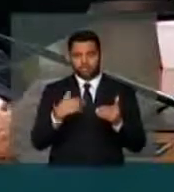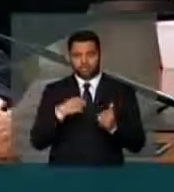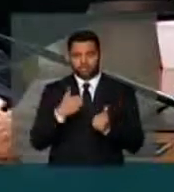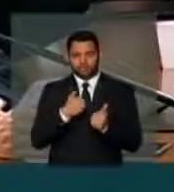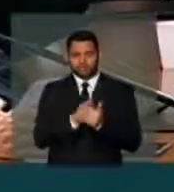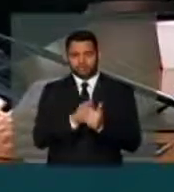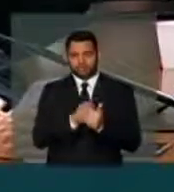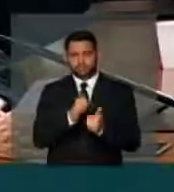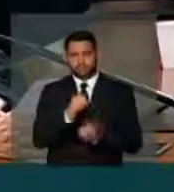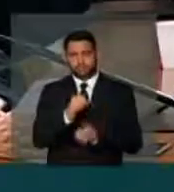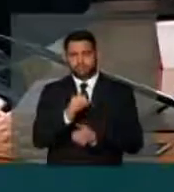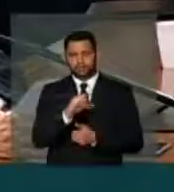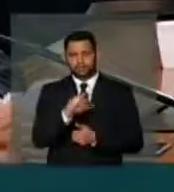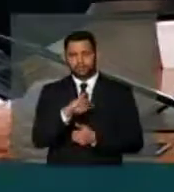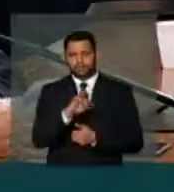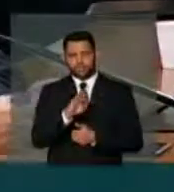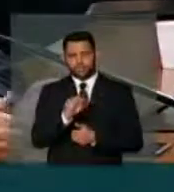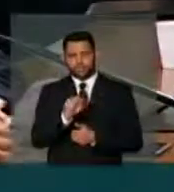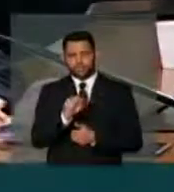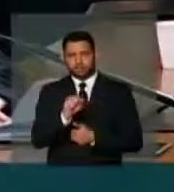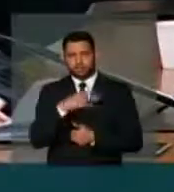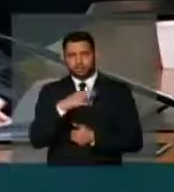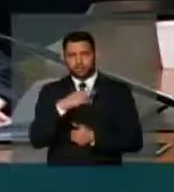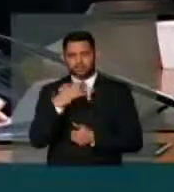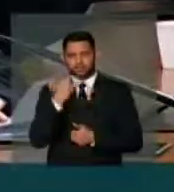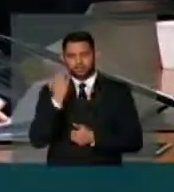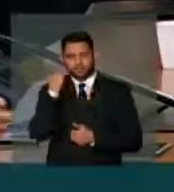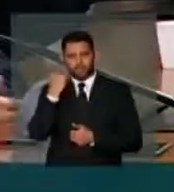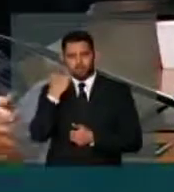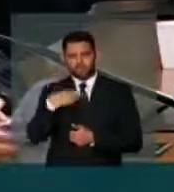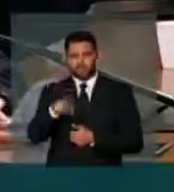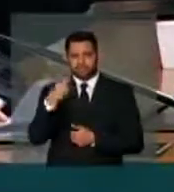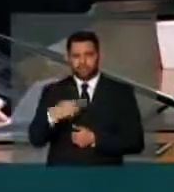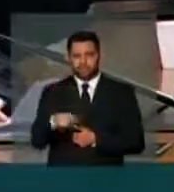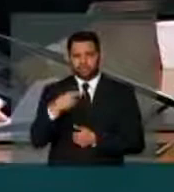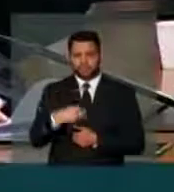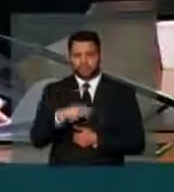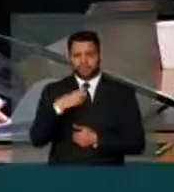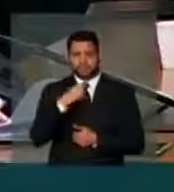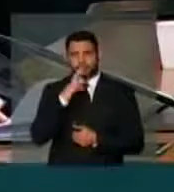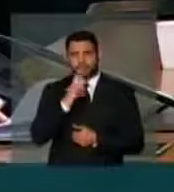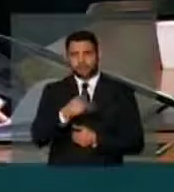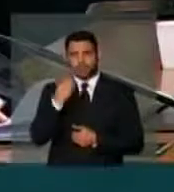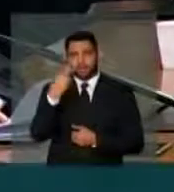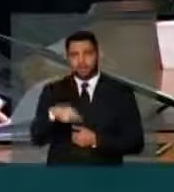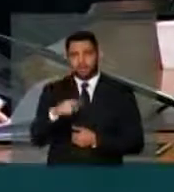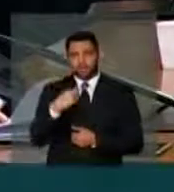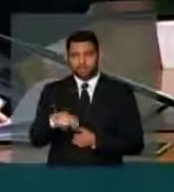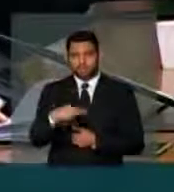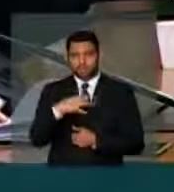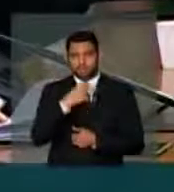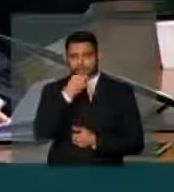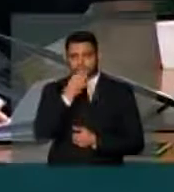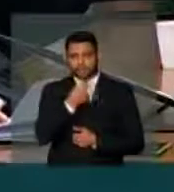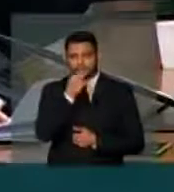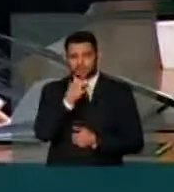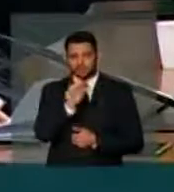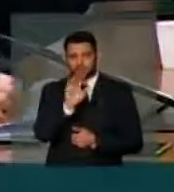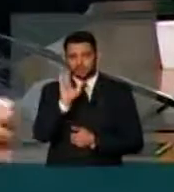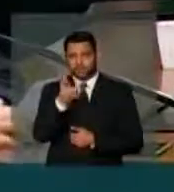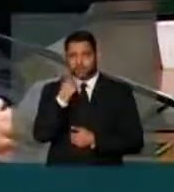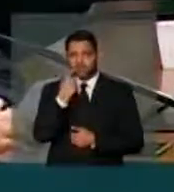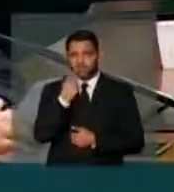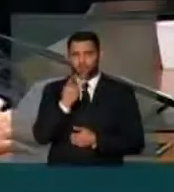próximo de Curitiba. Eu sei que eu sou repetitivo, mas não tem outra saída a não ser repetir a nossa opinião aqui, porque outros já